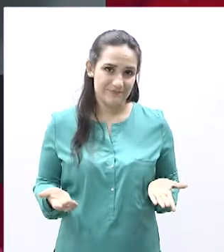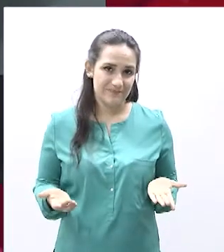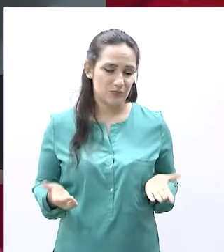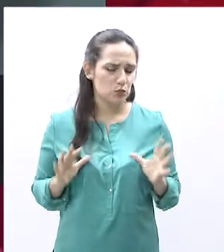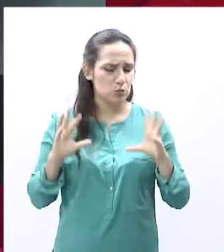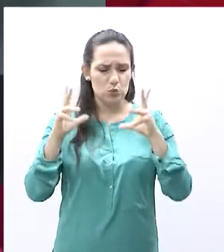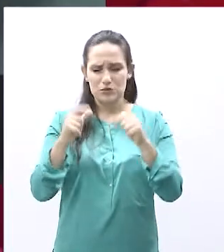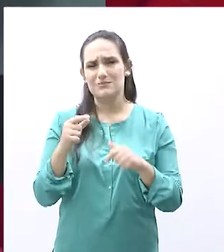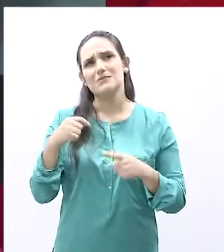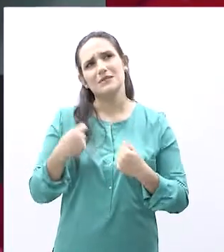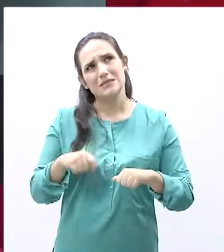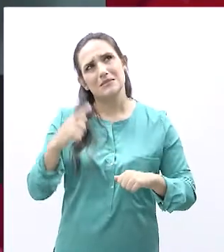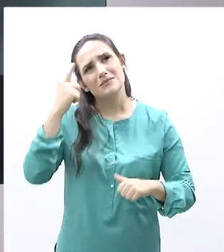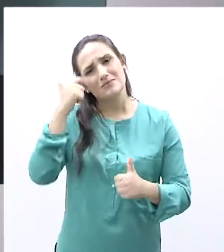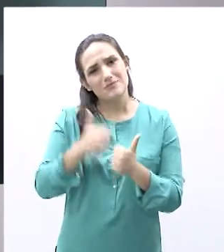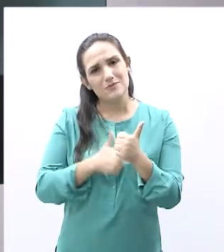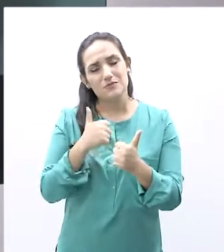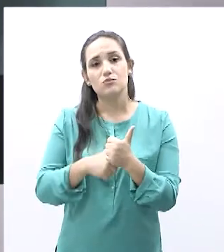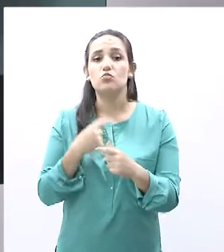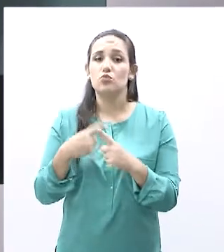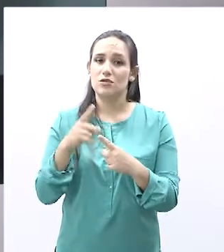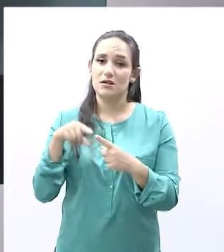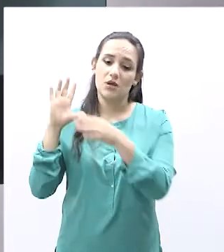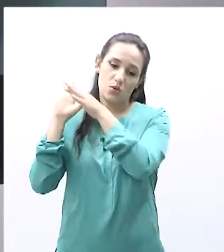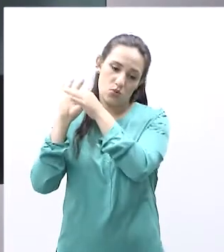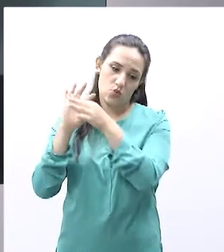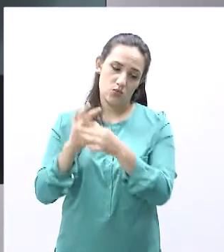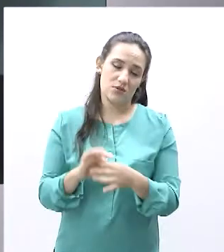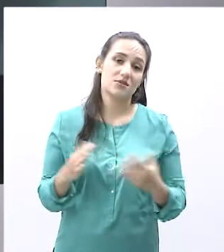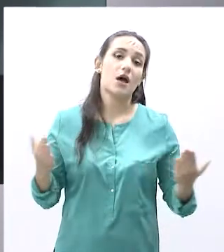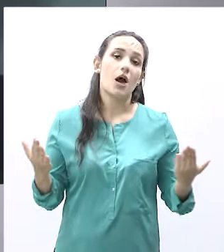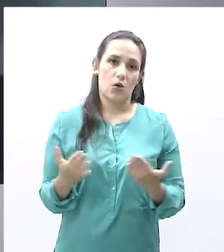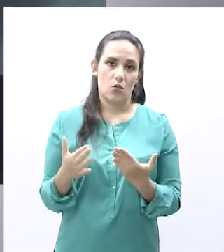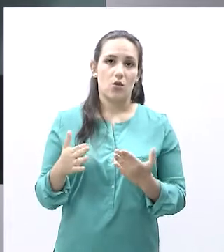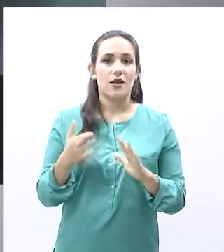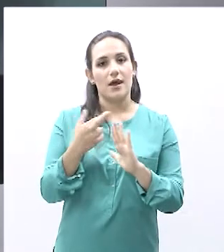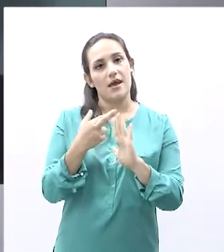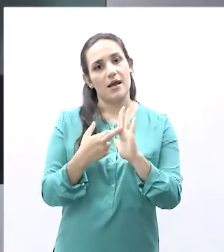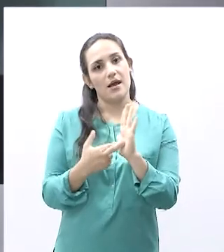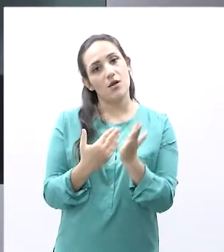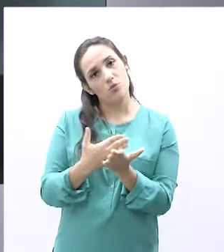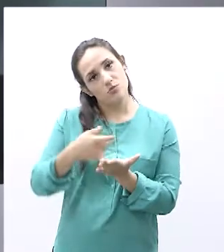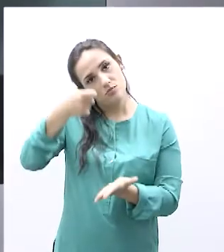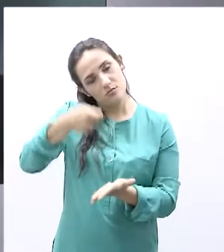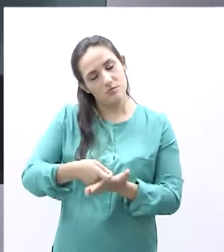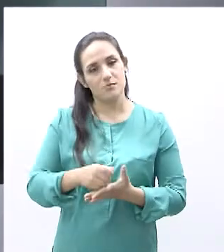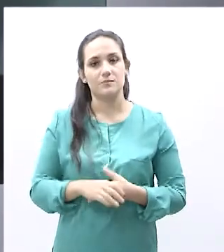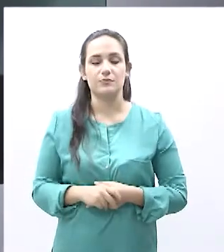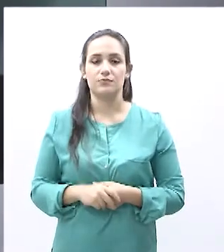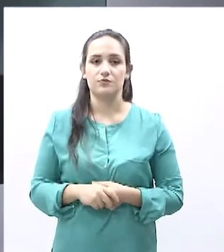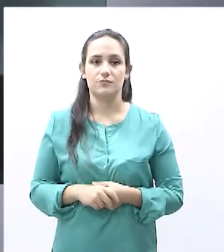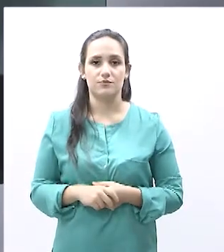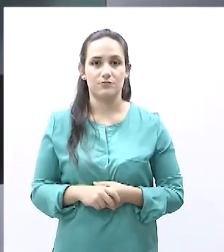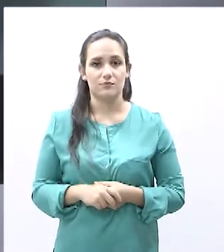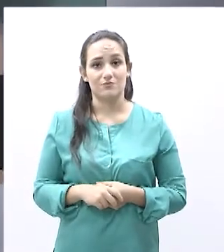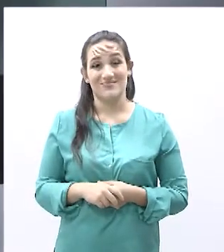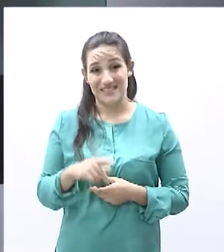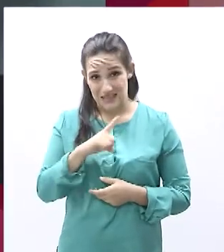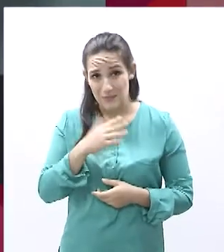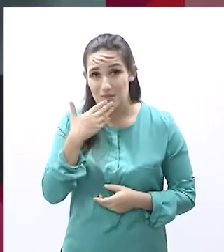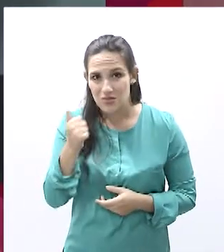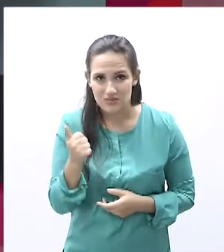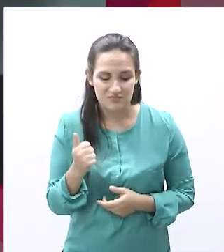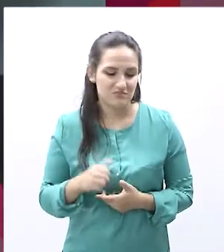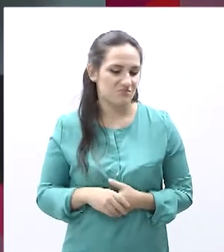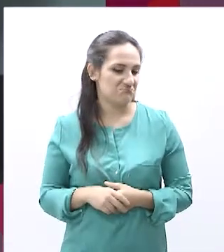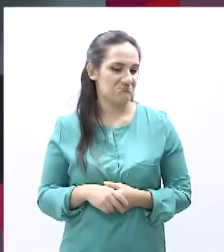tudo isso precisa ser considerado porque é o contexto em que essas regras estão sendo aplicadas. Nós não vamos ter